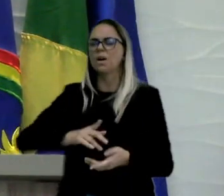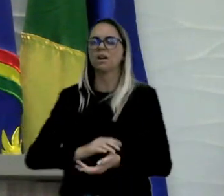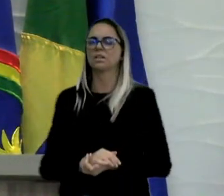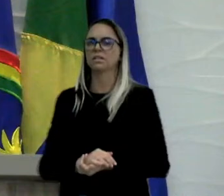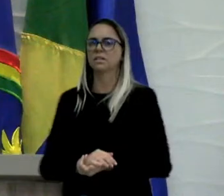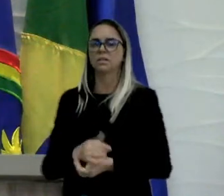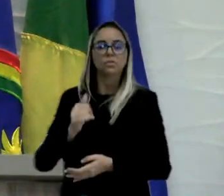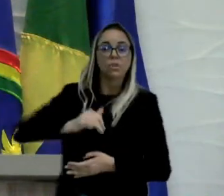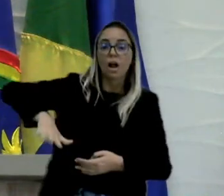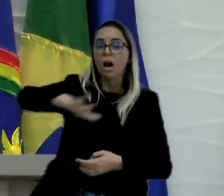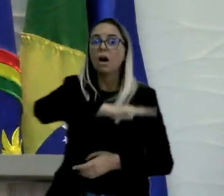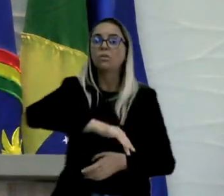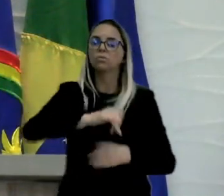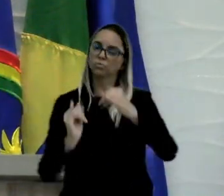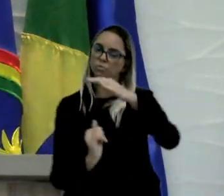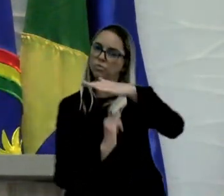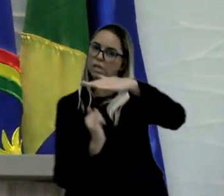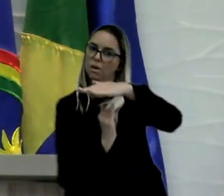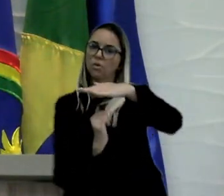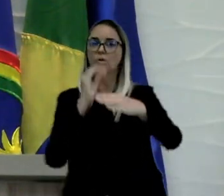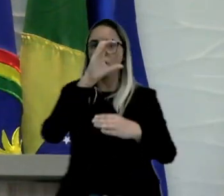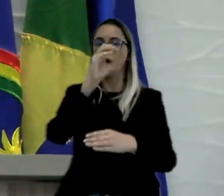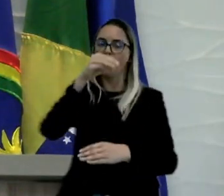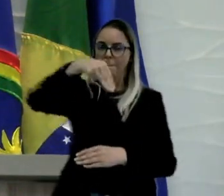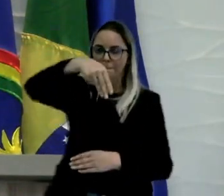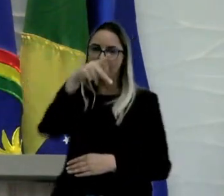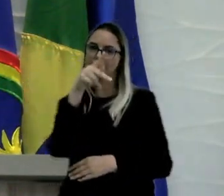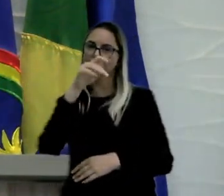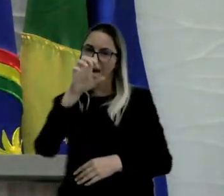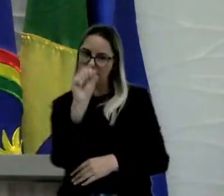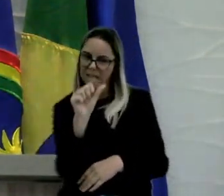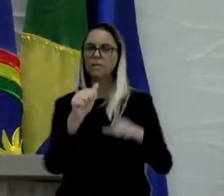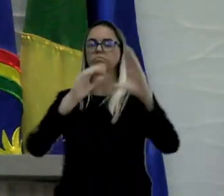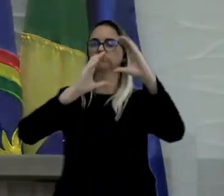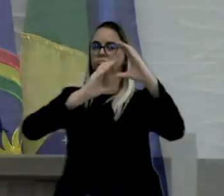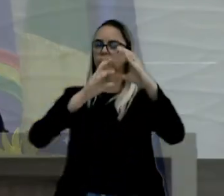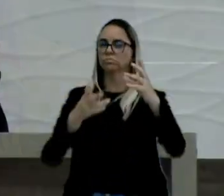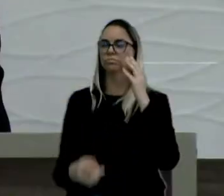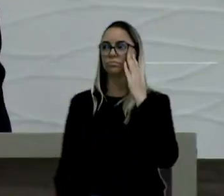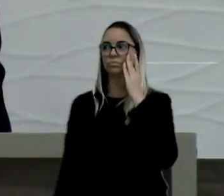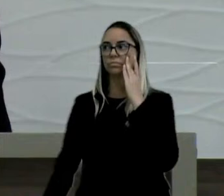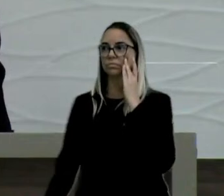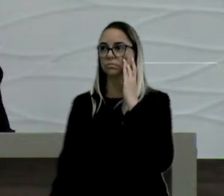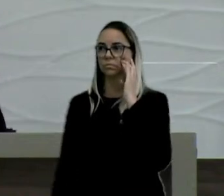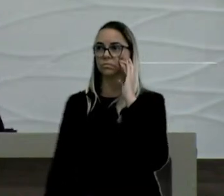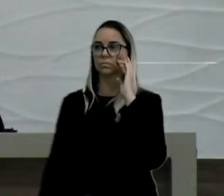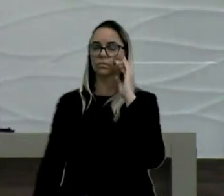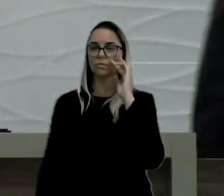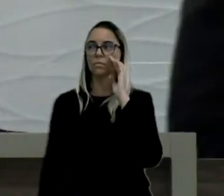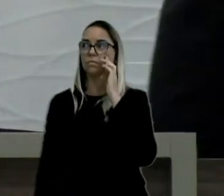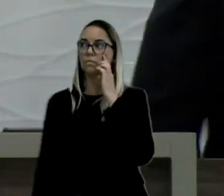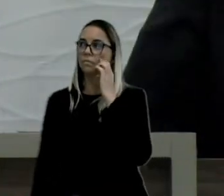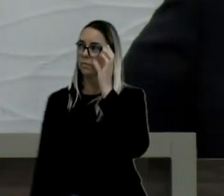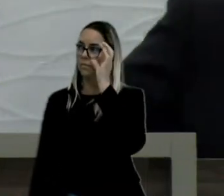uma forma geral da instituição com pesa continue discussão